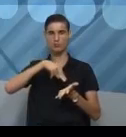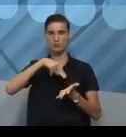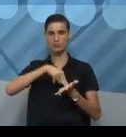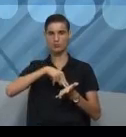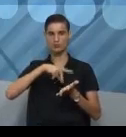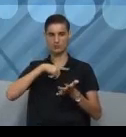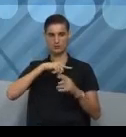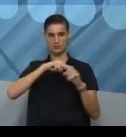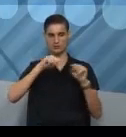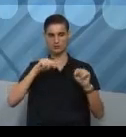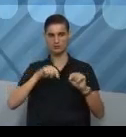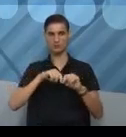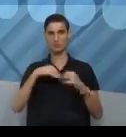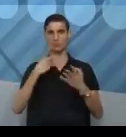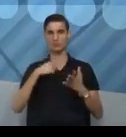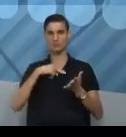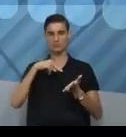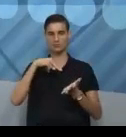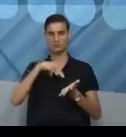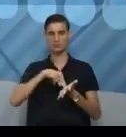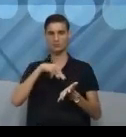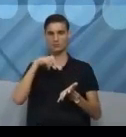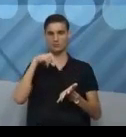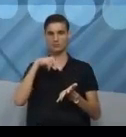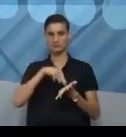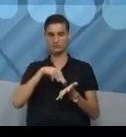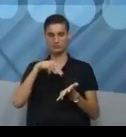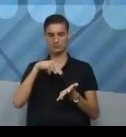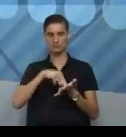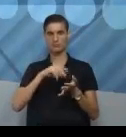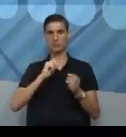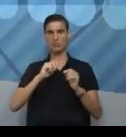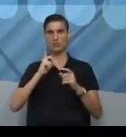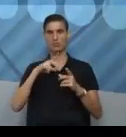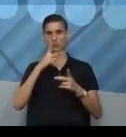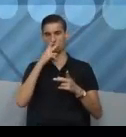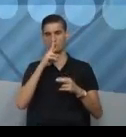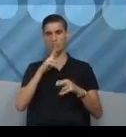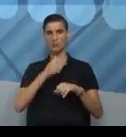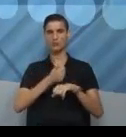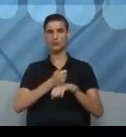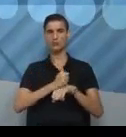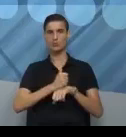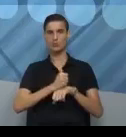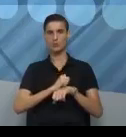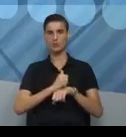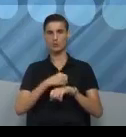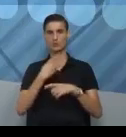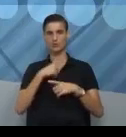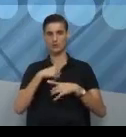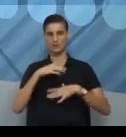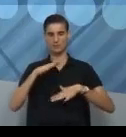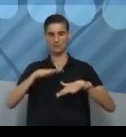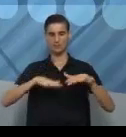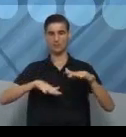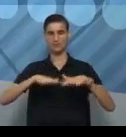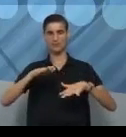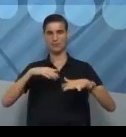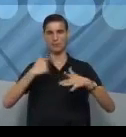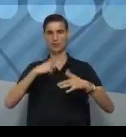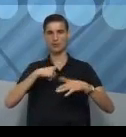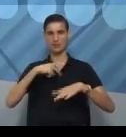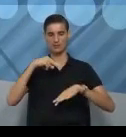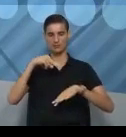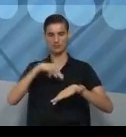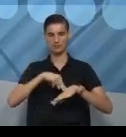forma circular, e quando eu pulo, no caso vai ser a simulação de um jogo, e quando ele faz aquele movimento de pulo, quando